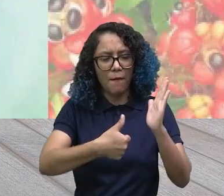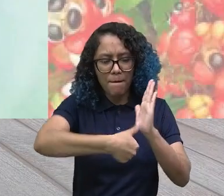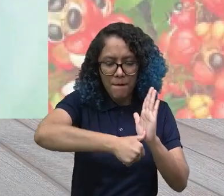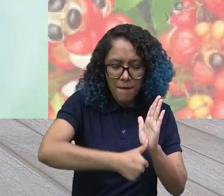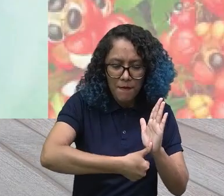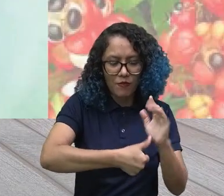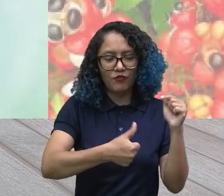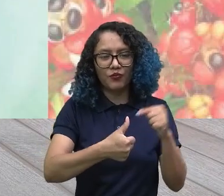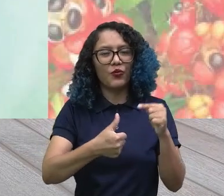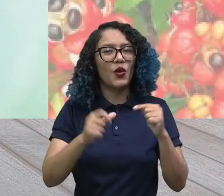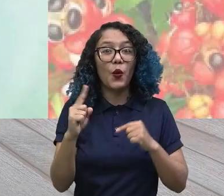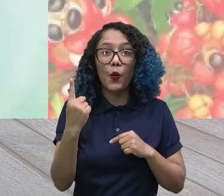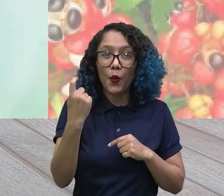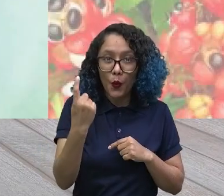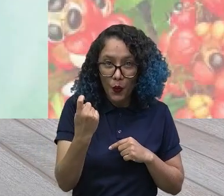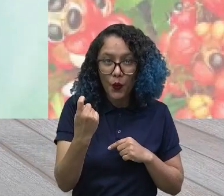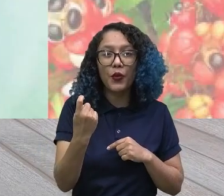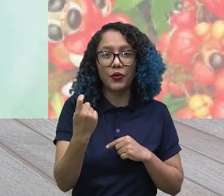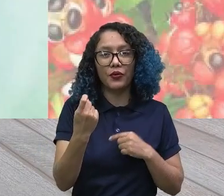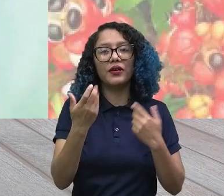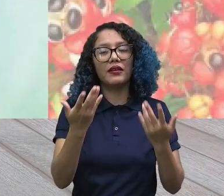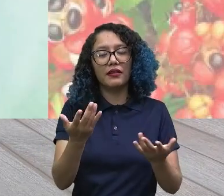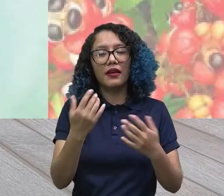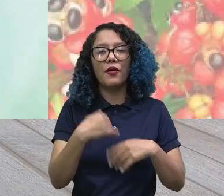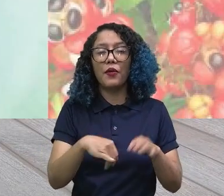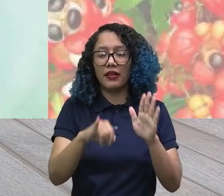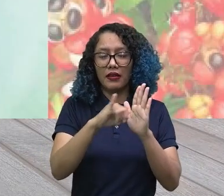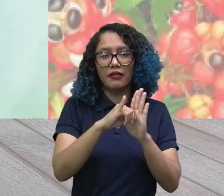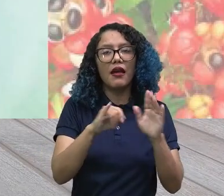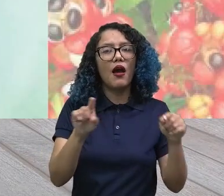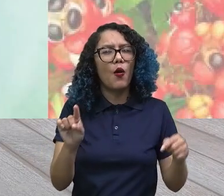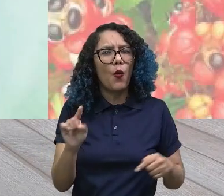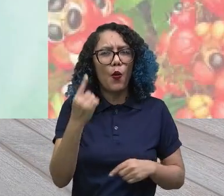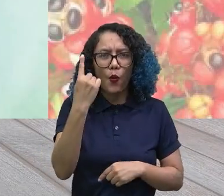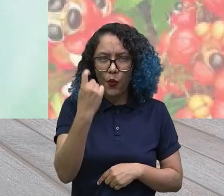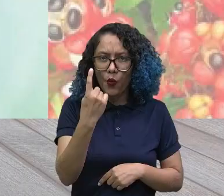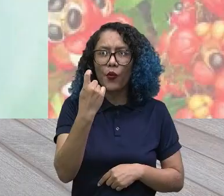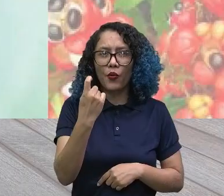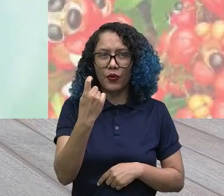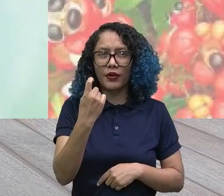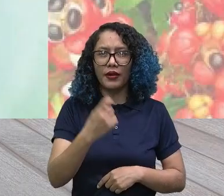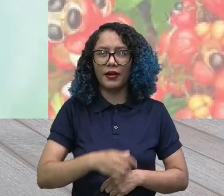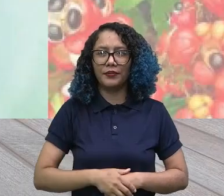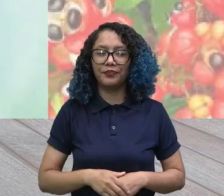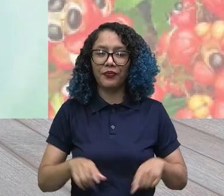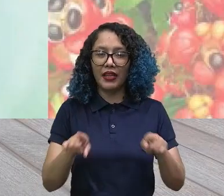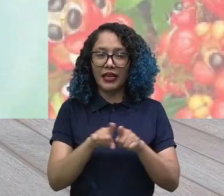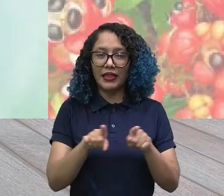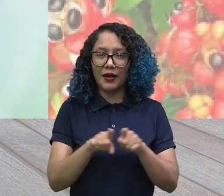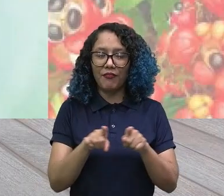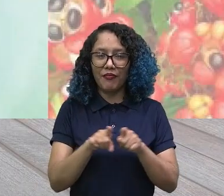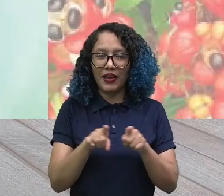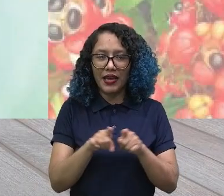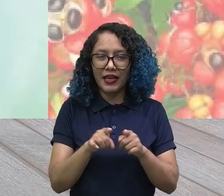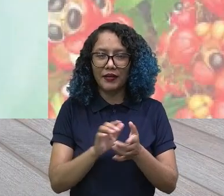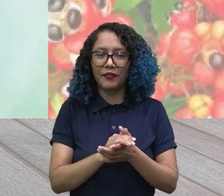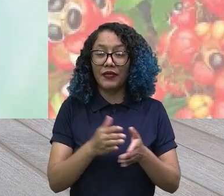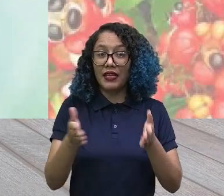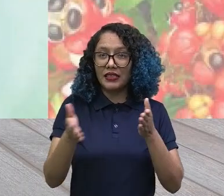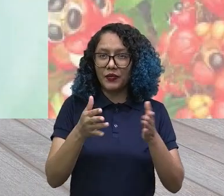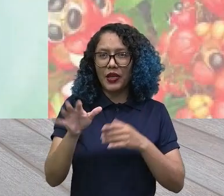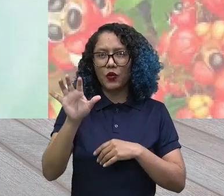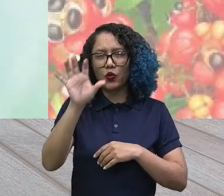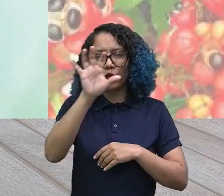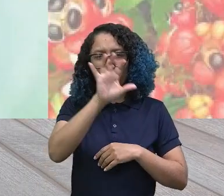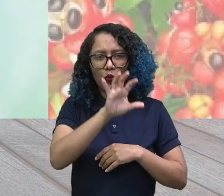também. Então, gente, a identidade ela acaba sendo única, E em relação a esse período de